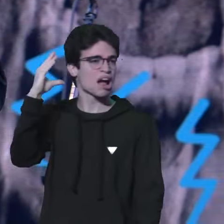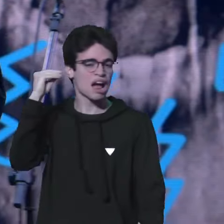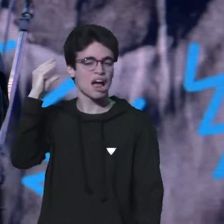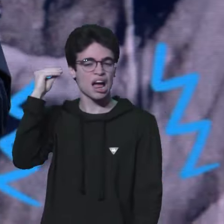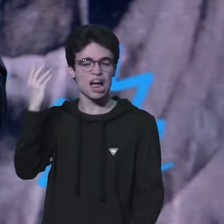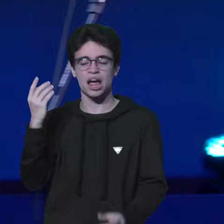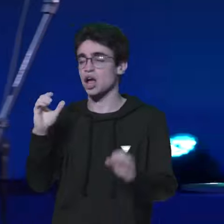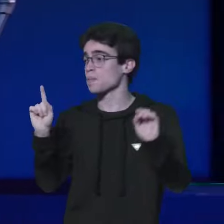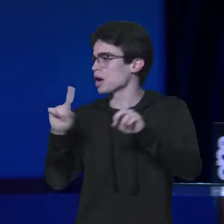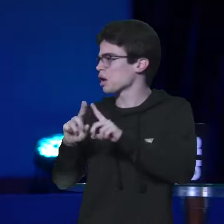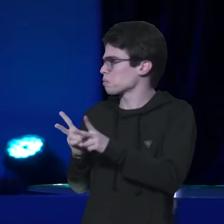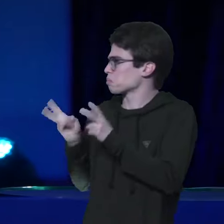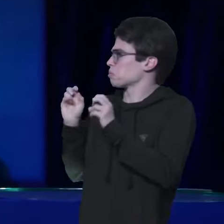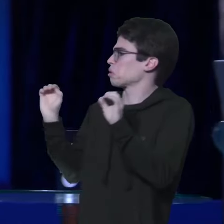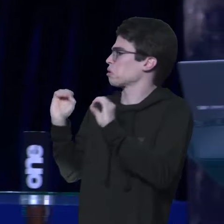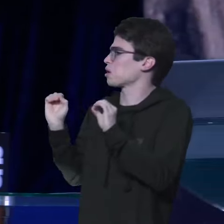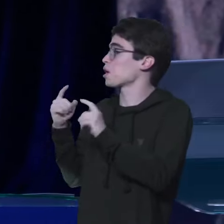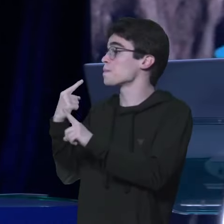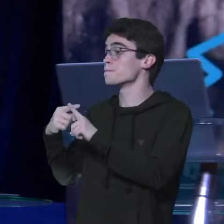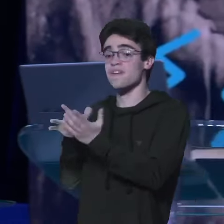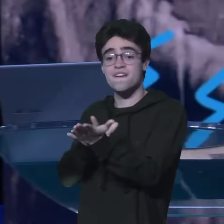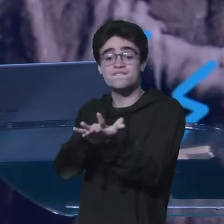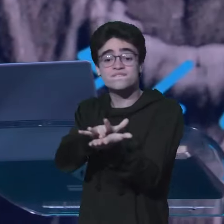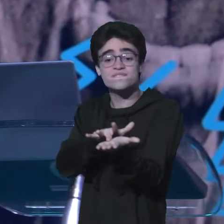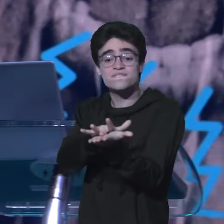se disfarça de coisas boas.